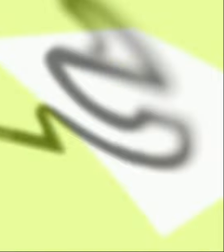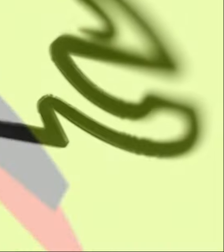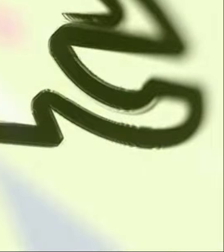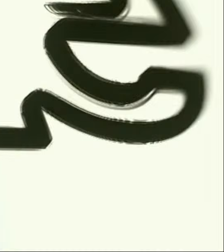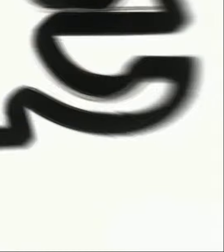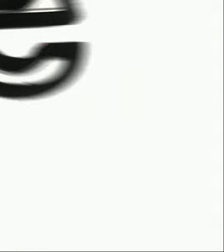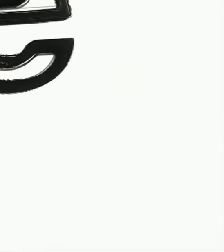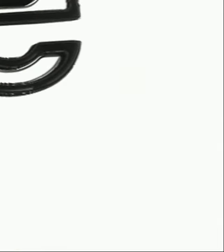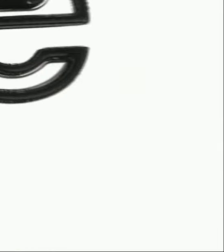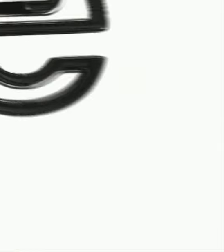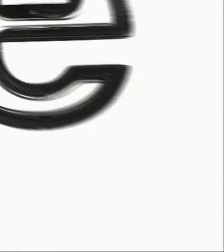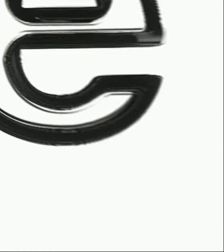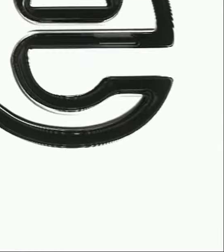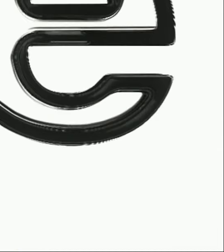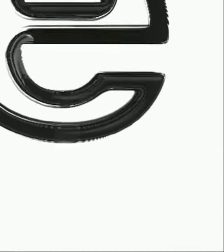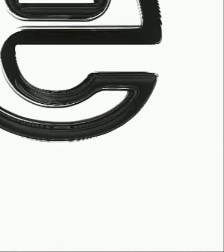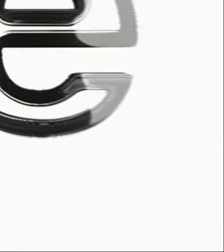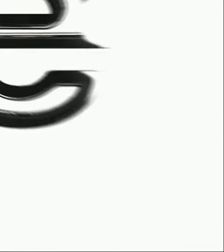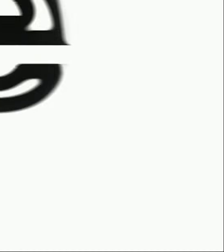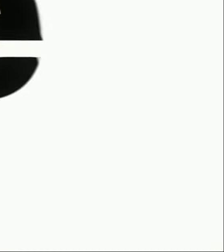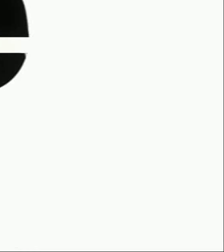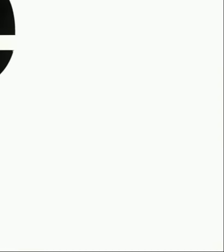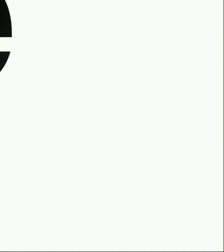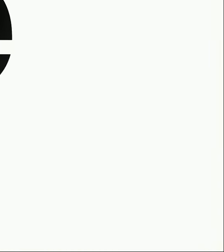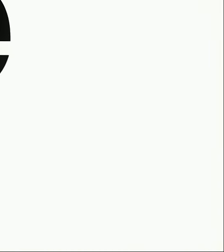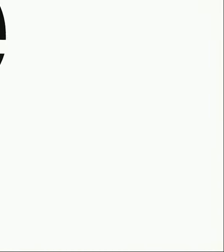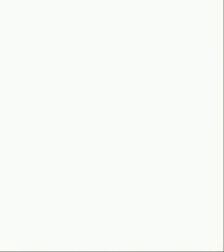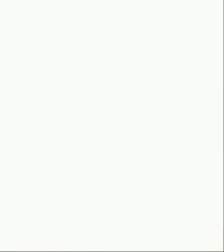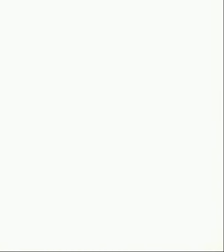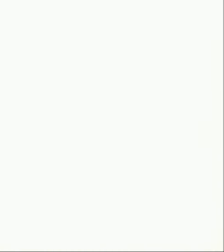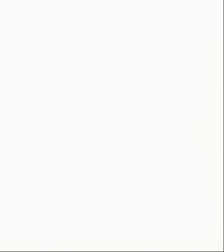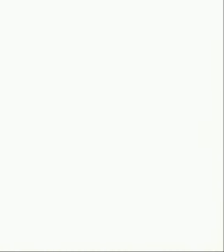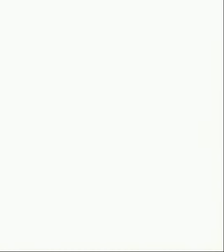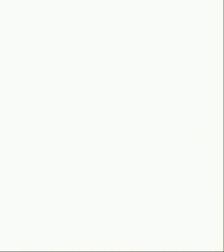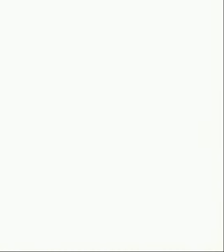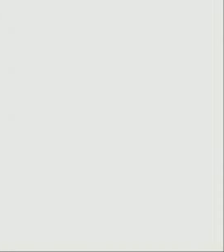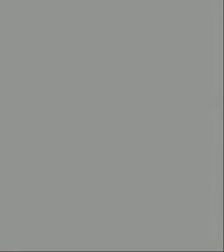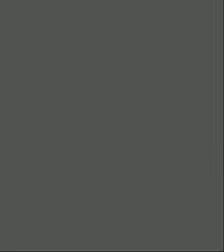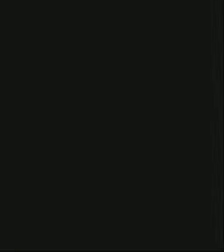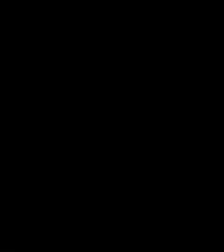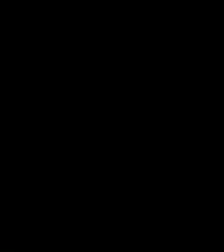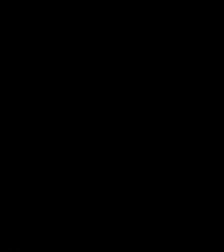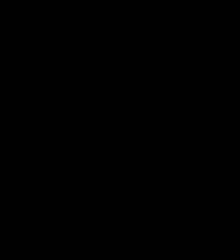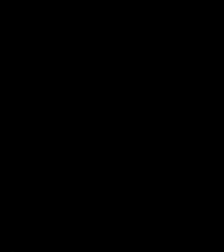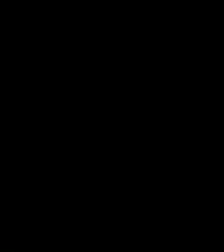like, oh, I'll never get used to this.